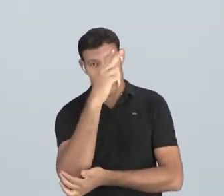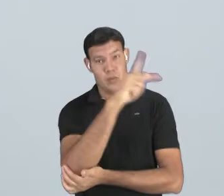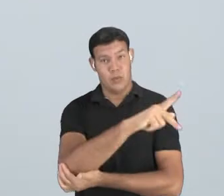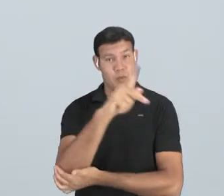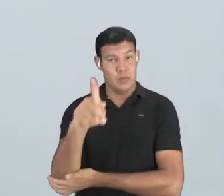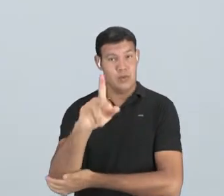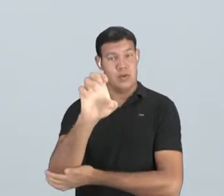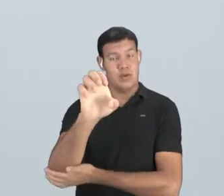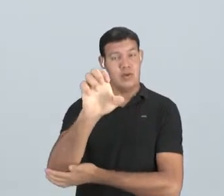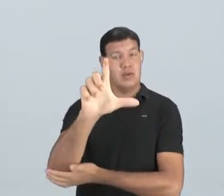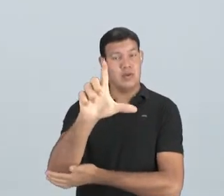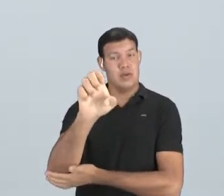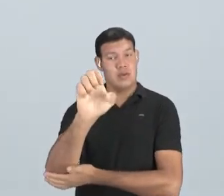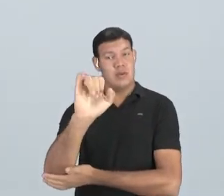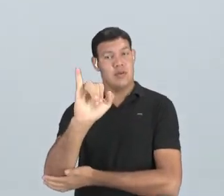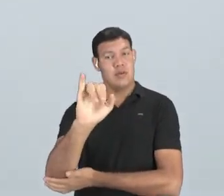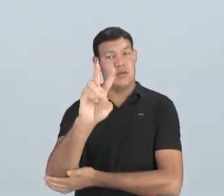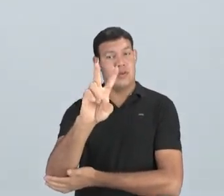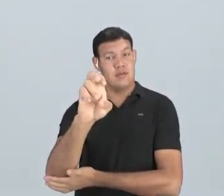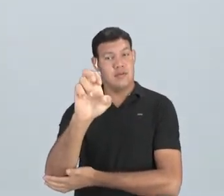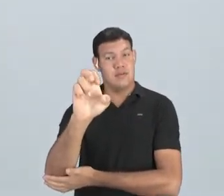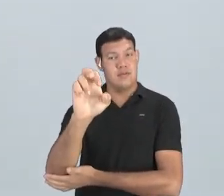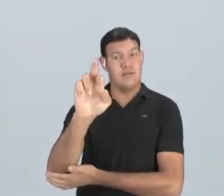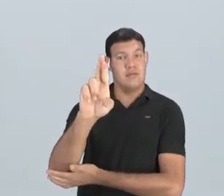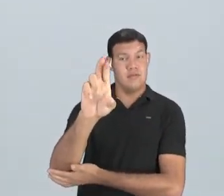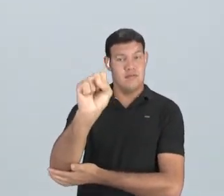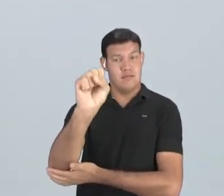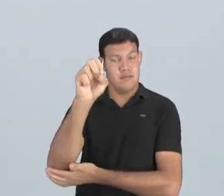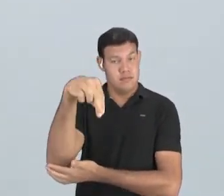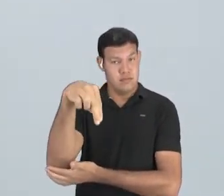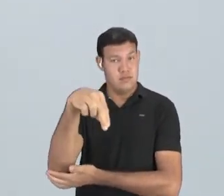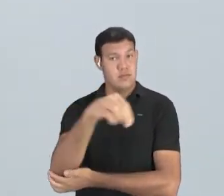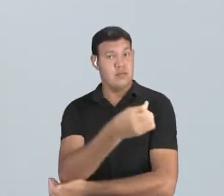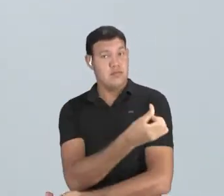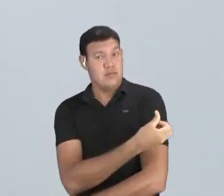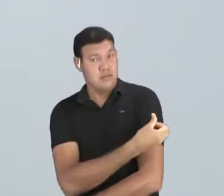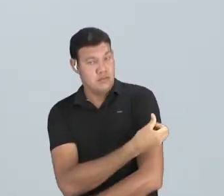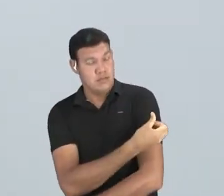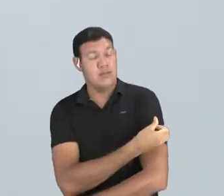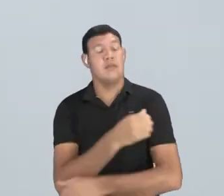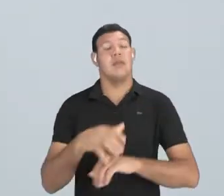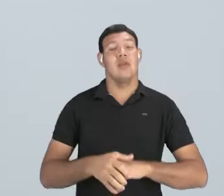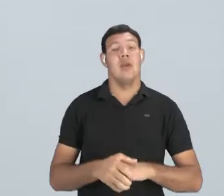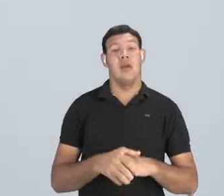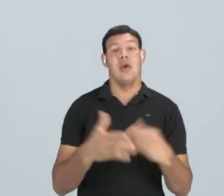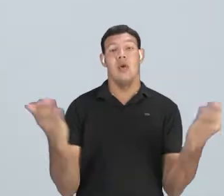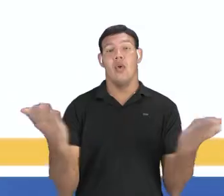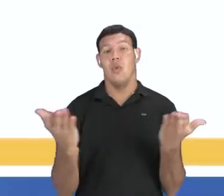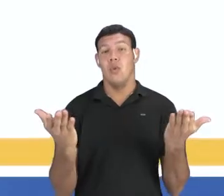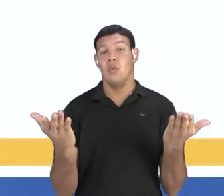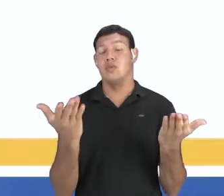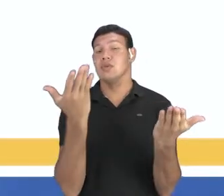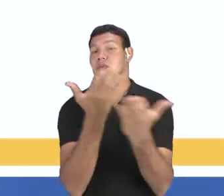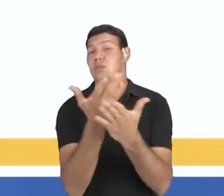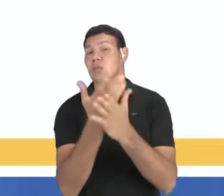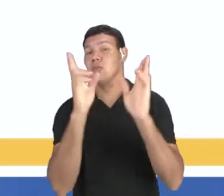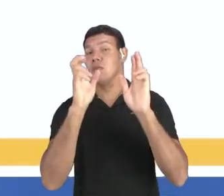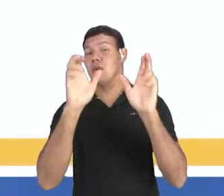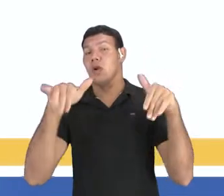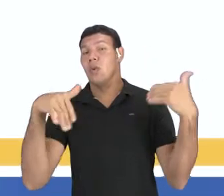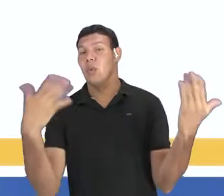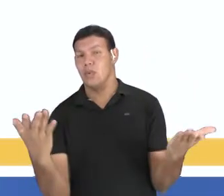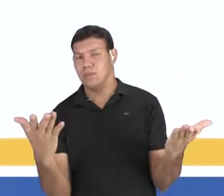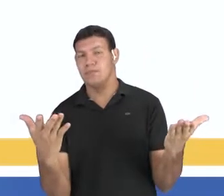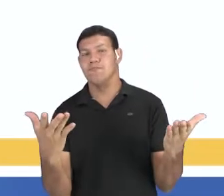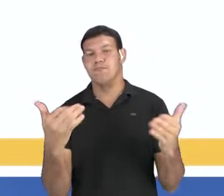e hoje nós iremos falar sobre a crise do sistema feudal então para começar nós temos a seguinte pergunta né O que foi o sistema